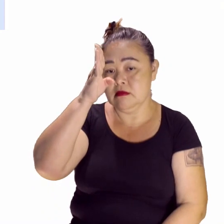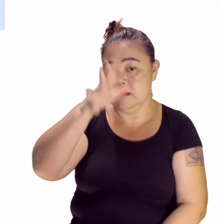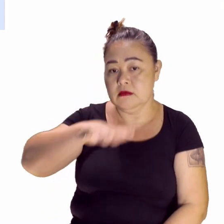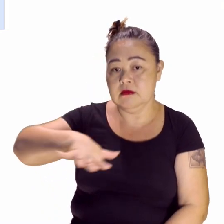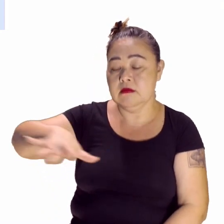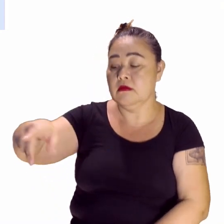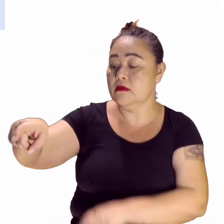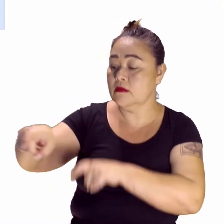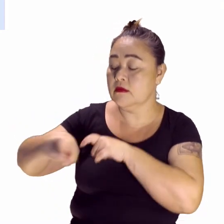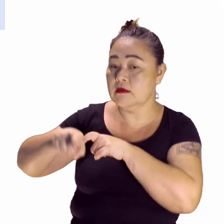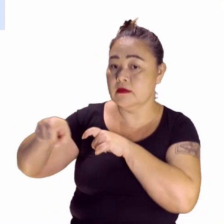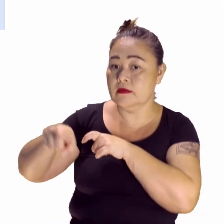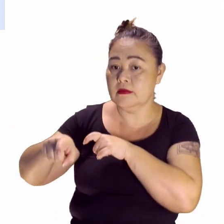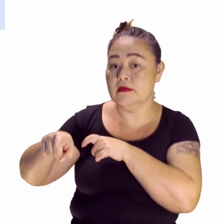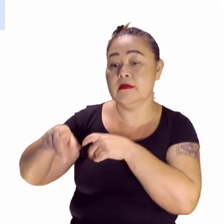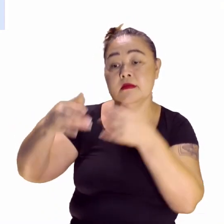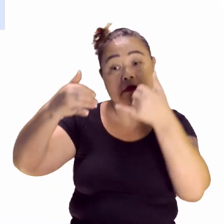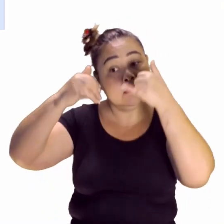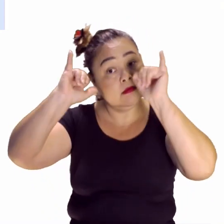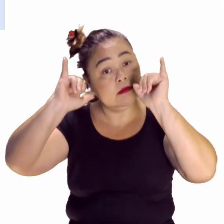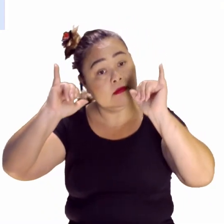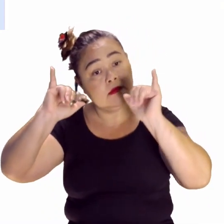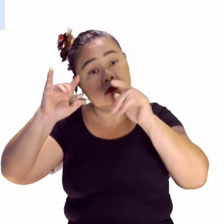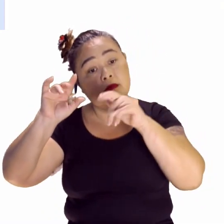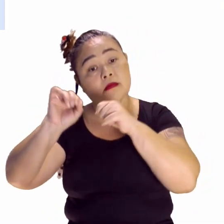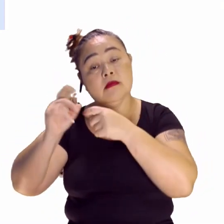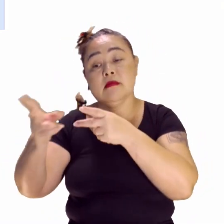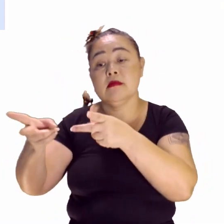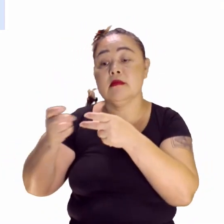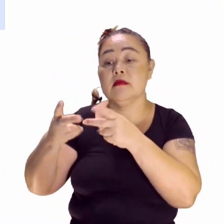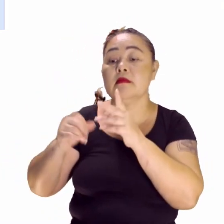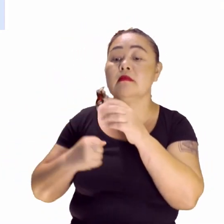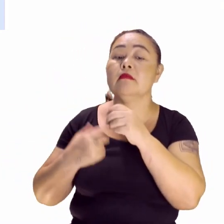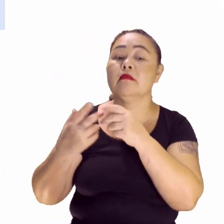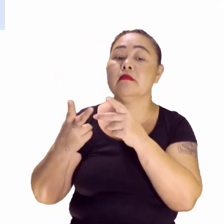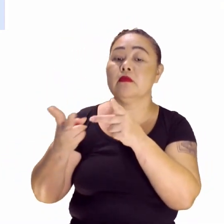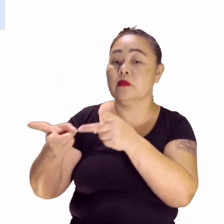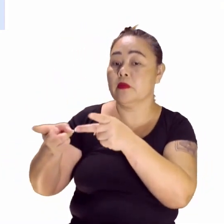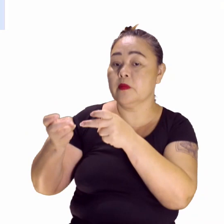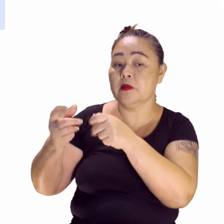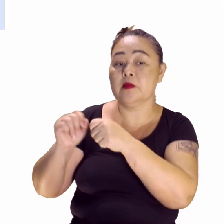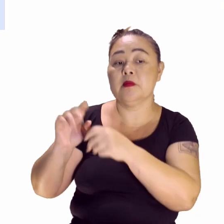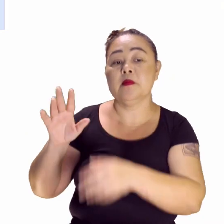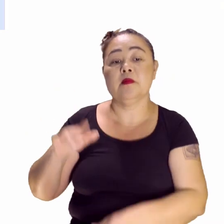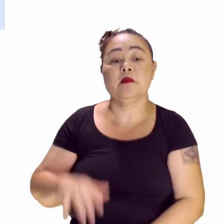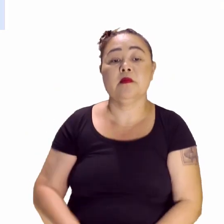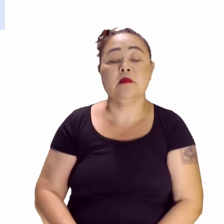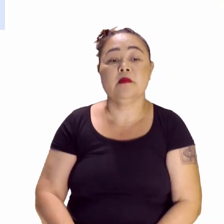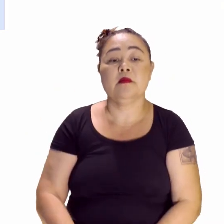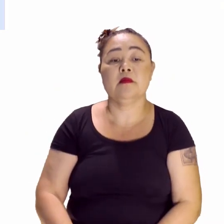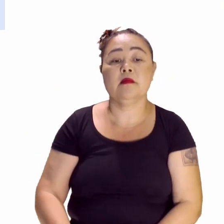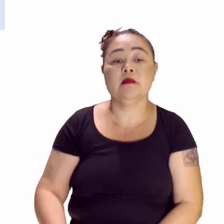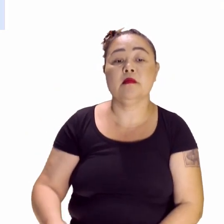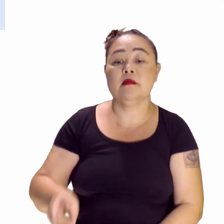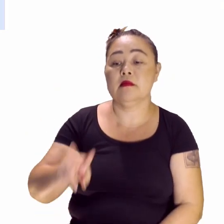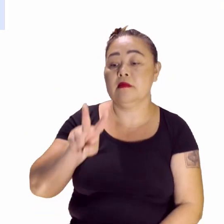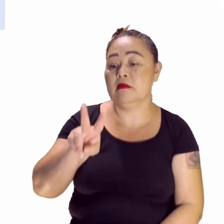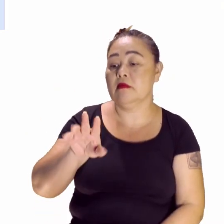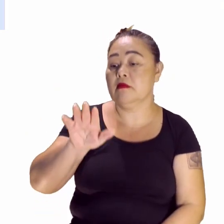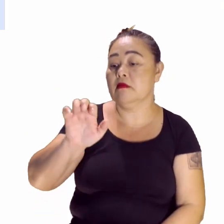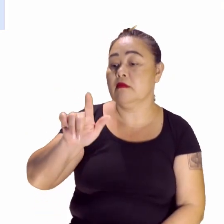na agricultura, na pecuária e o extrativismo vegetal. Muito bem, professor. Ok? Esse